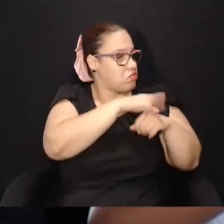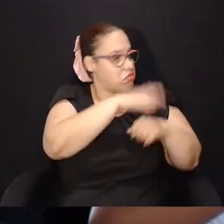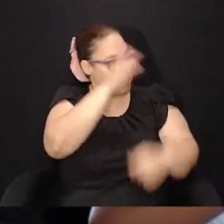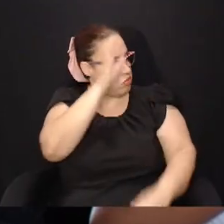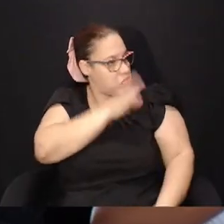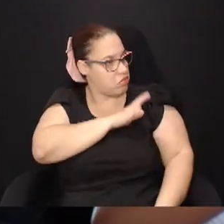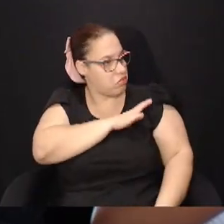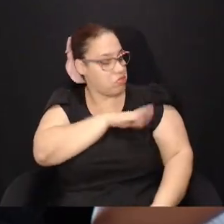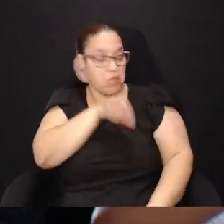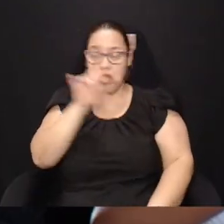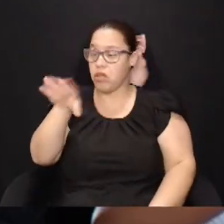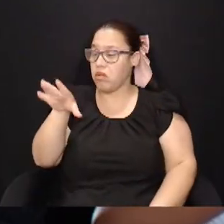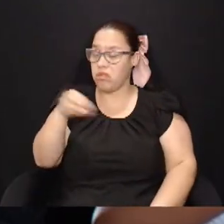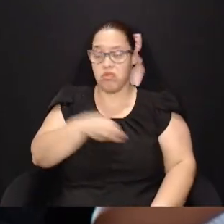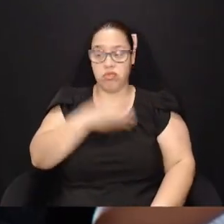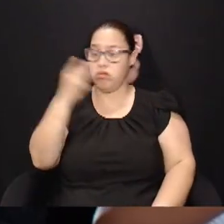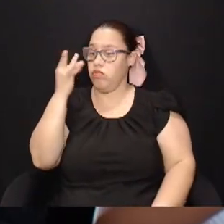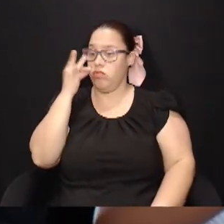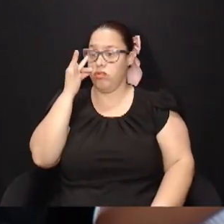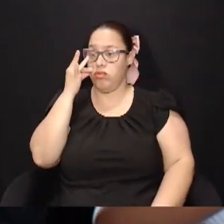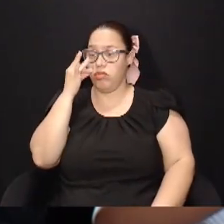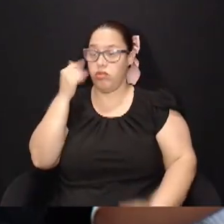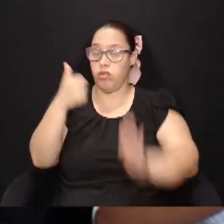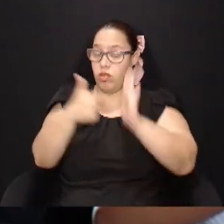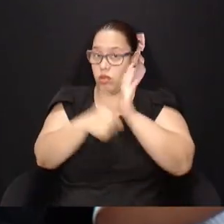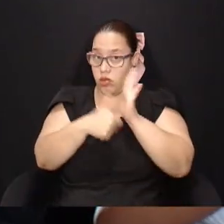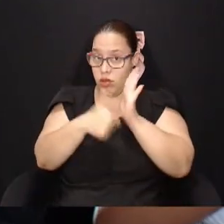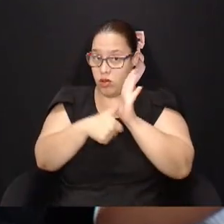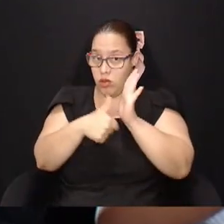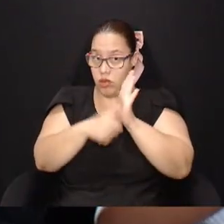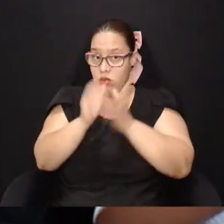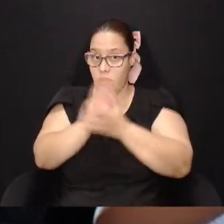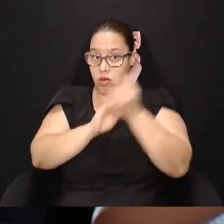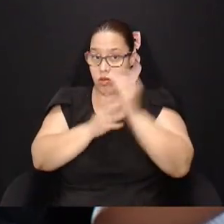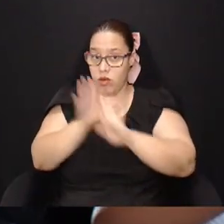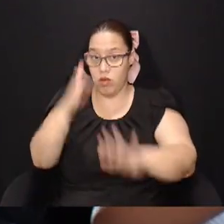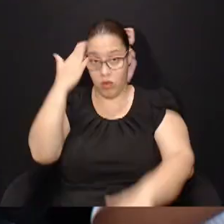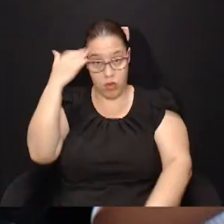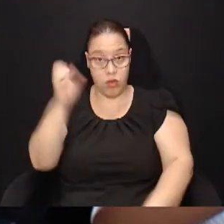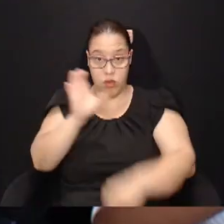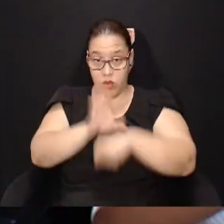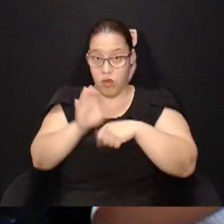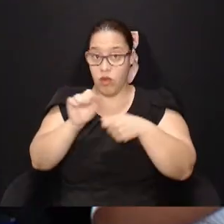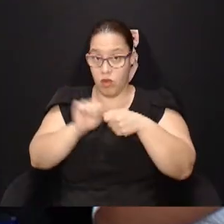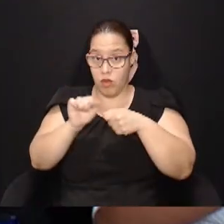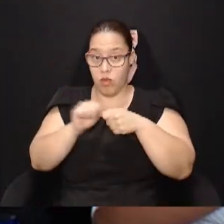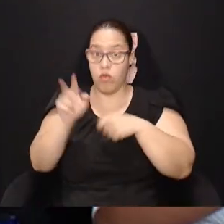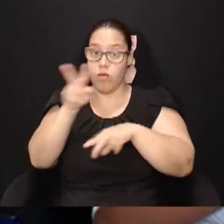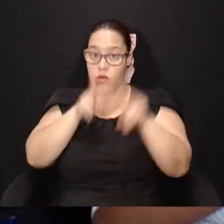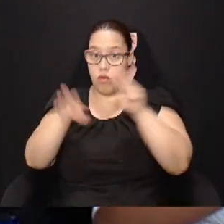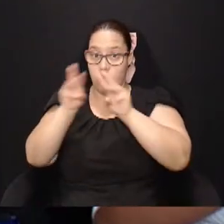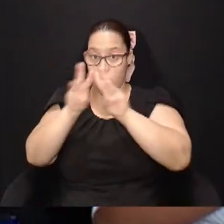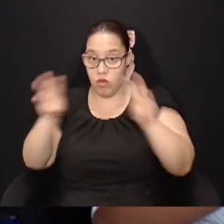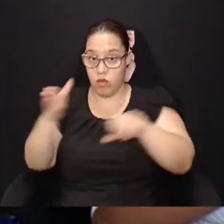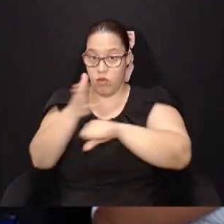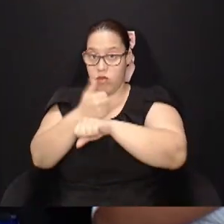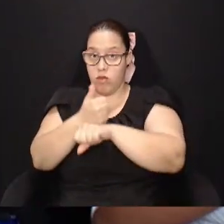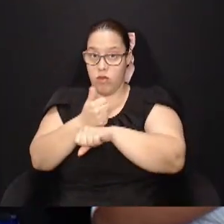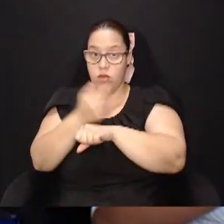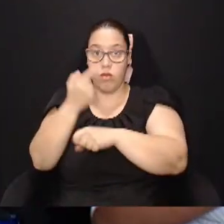comparecer à unidade com esses documentos em mãos e saber o curso que ele quer fazer. Ele pode dar uma olhadinha no site antes ou se informar na unidade